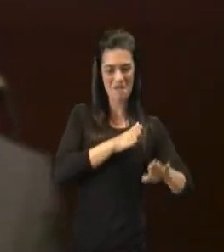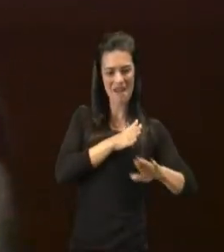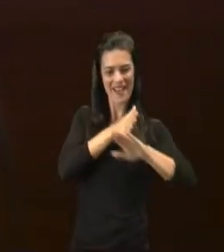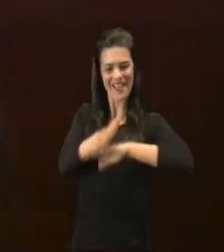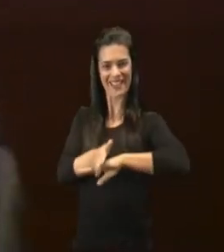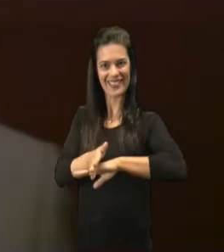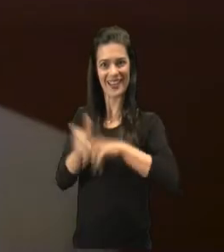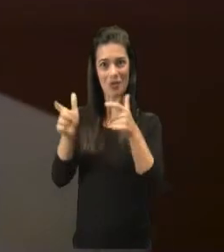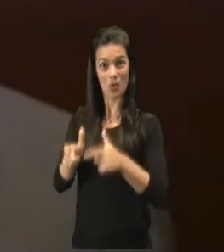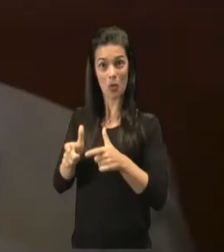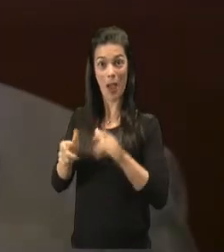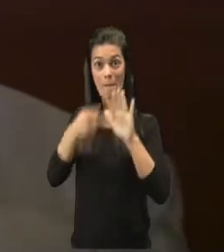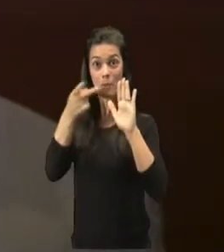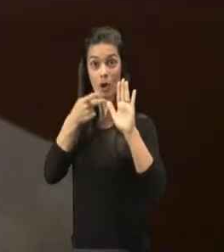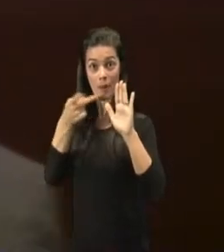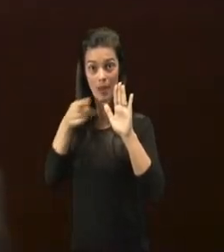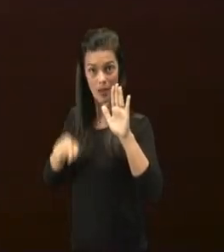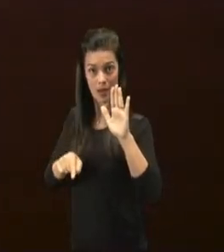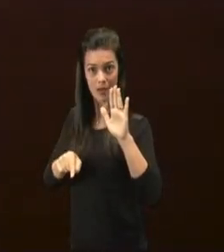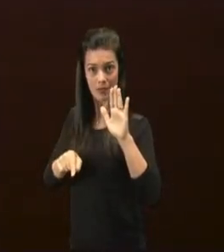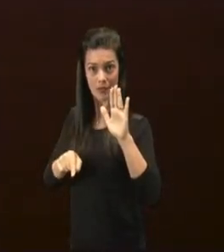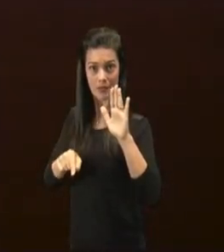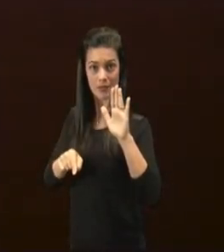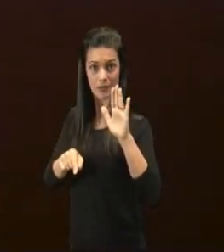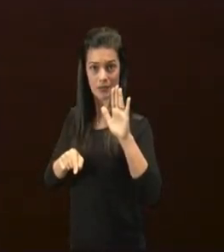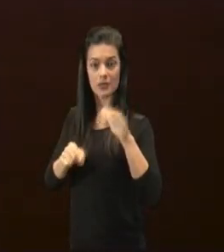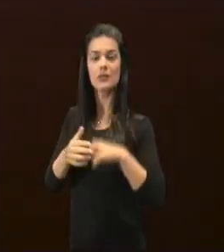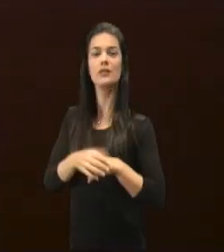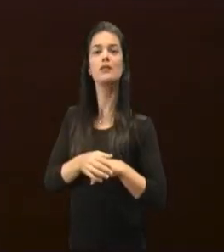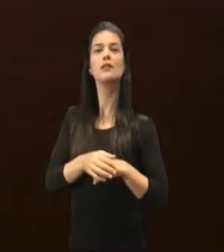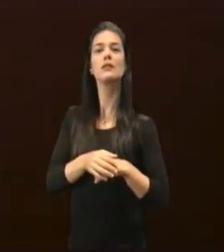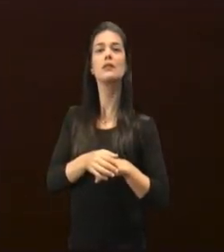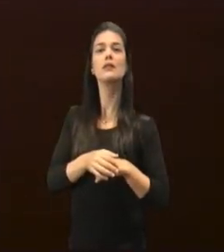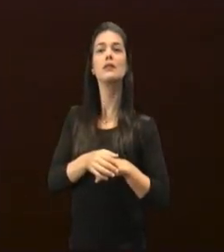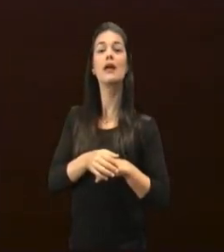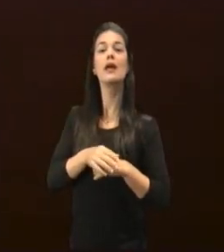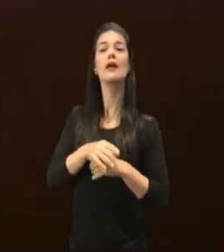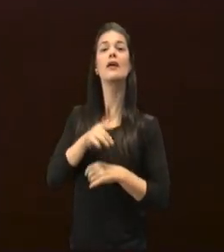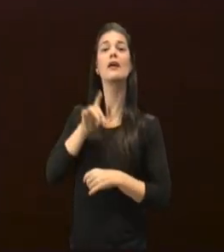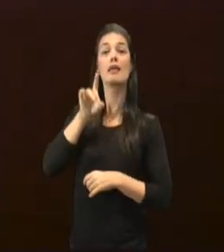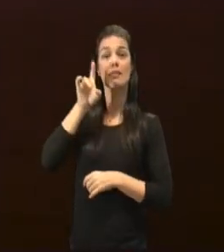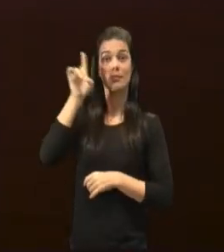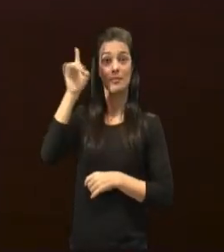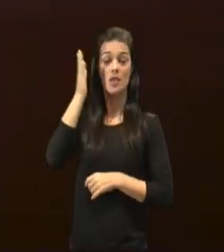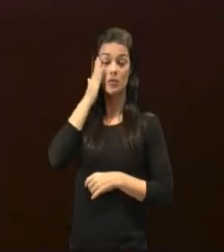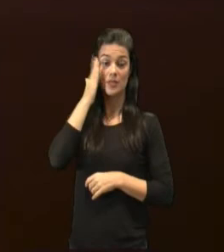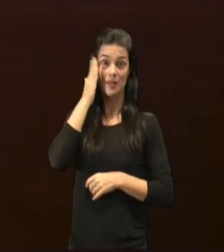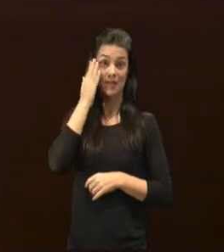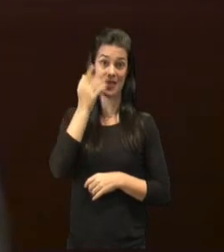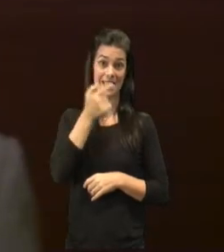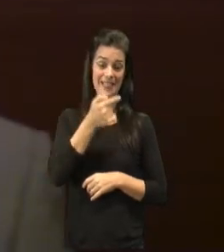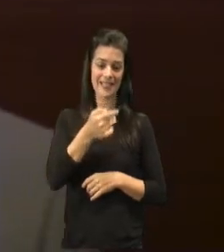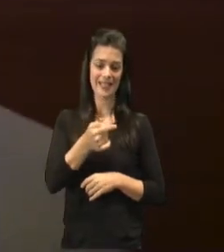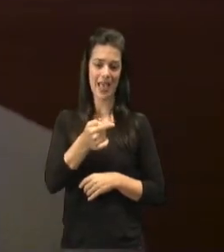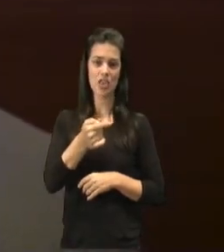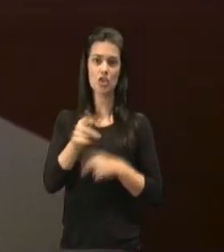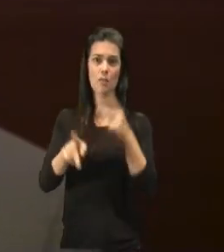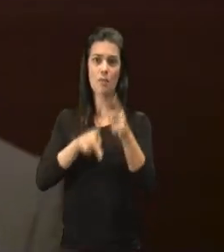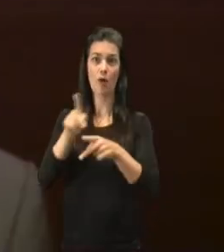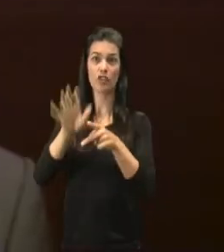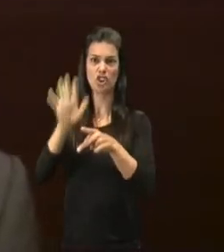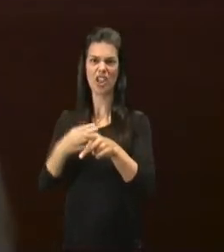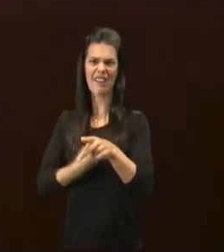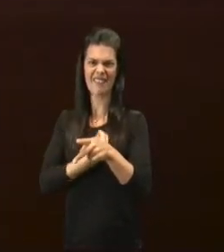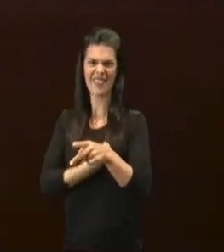prometida, Deus já sabia que pelo menos aqueles 7 povos que habitavam a terra prometida, eles de